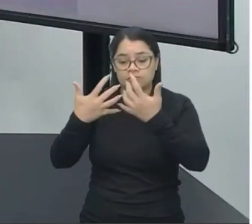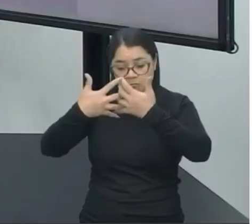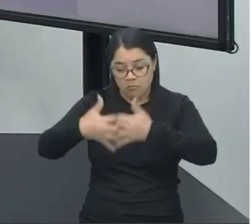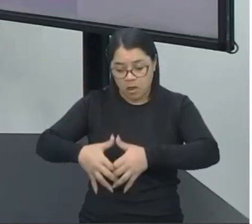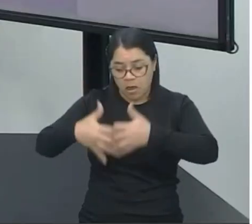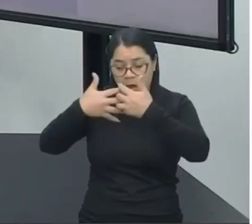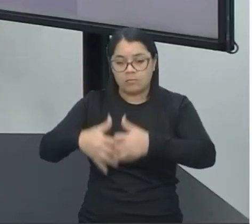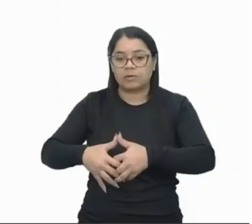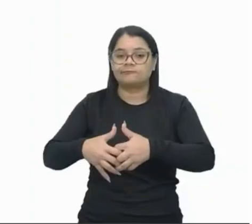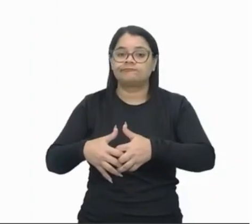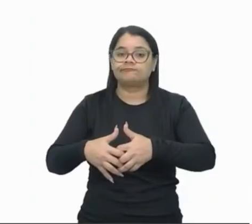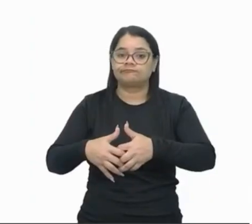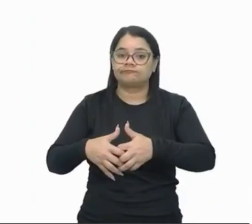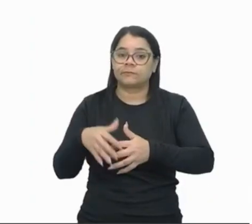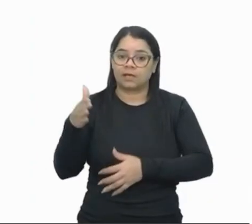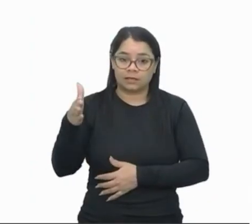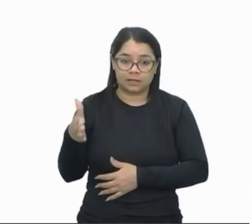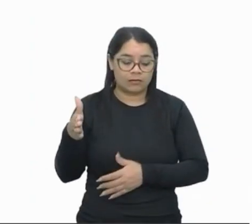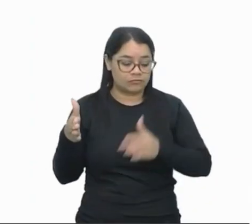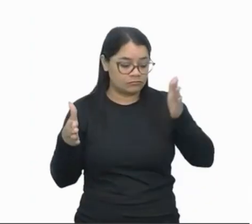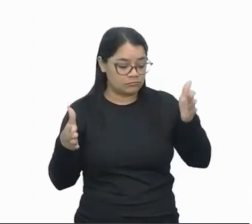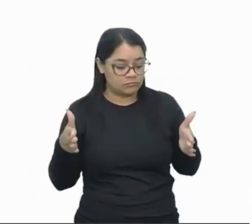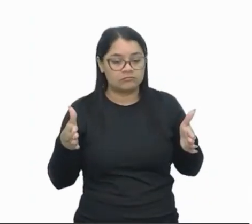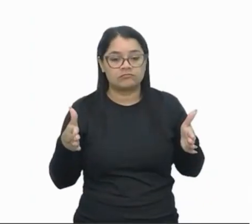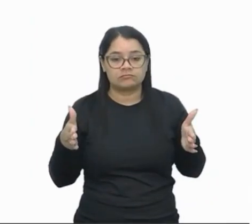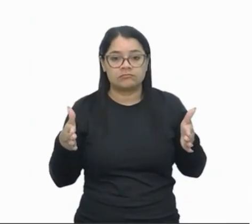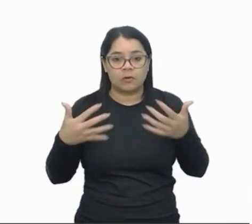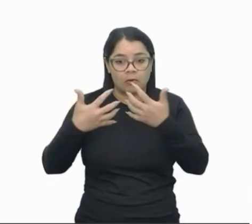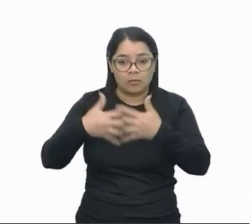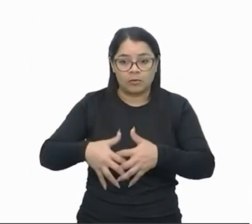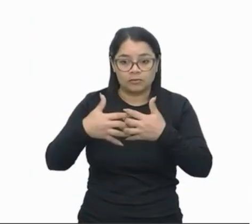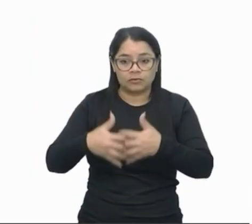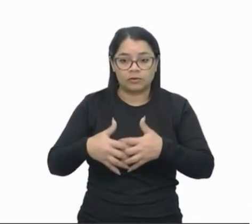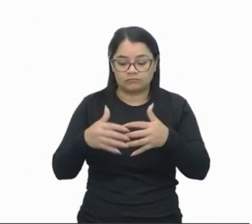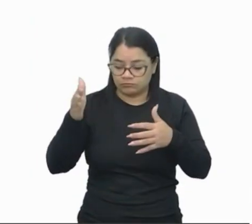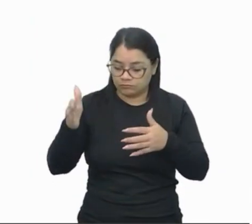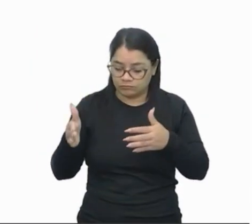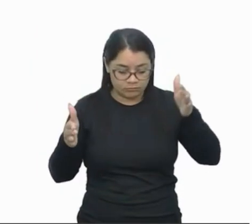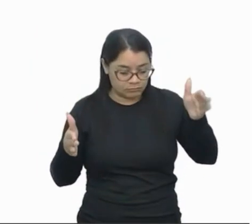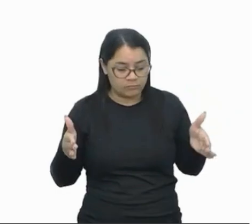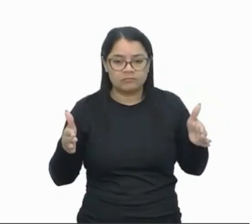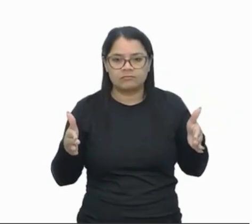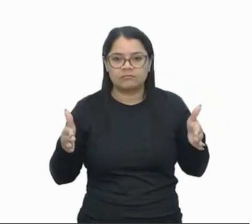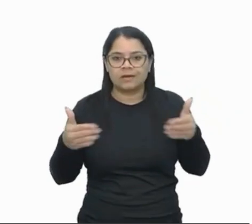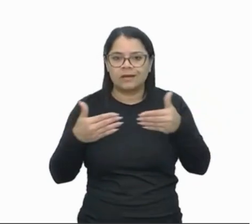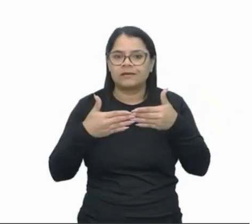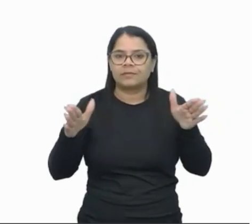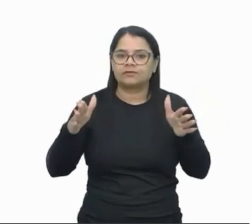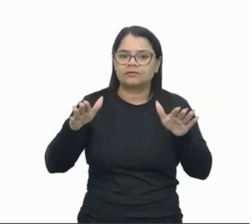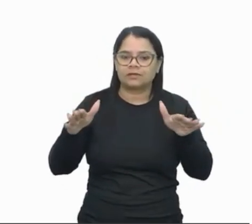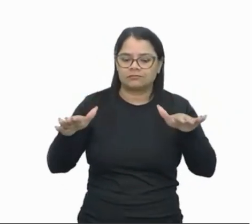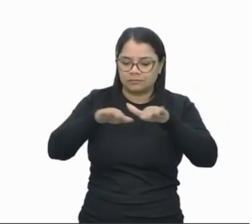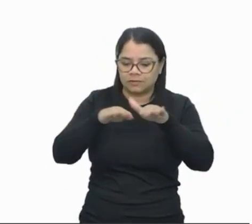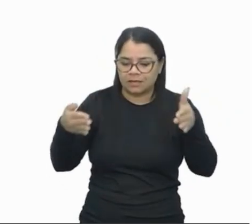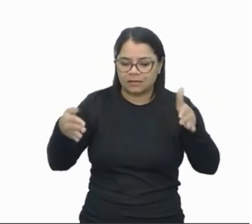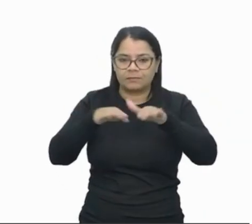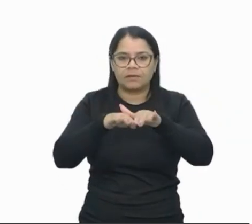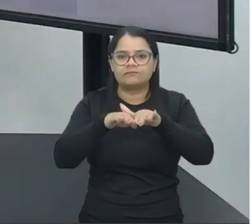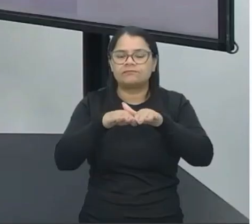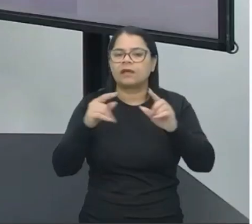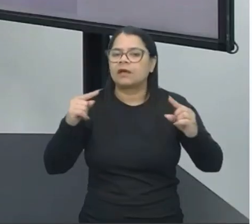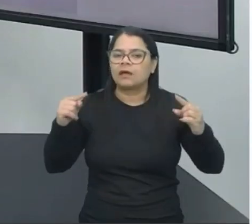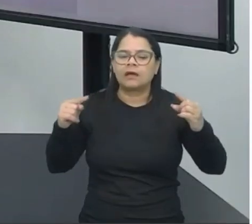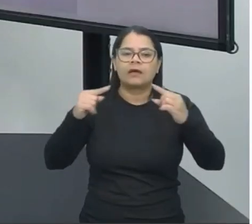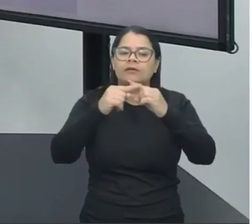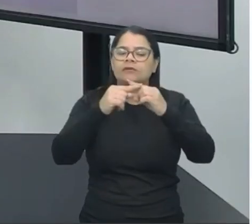servomotor, que é uma parte lateral, onde o motorzinho vai ficar colocado ali, e ele que vai fazer a abertura da tampa. E nessa conexão